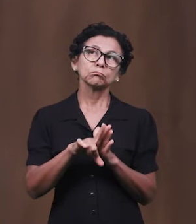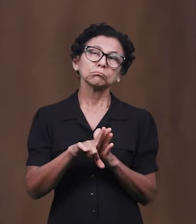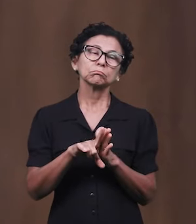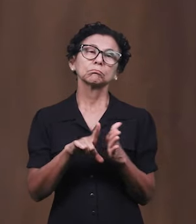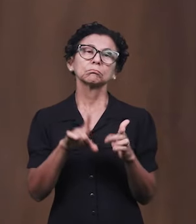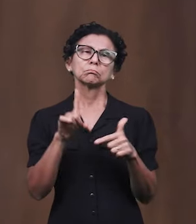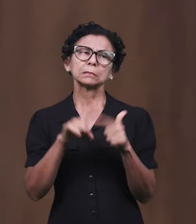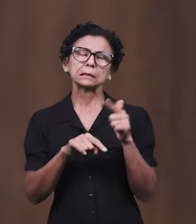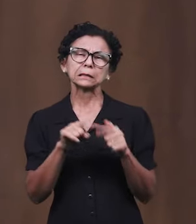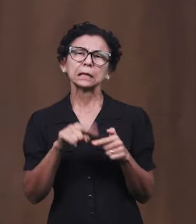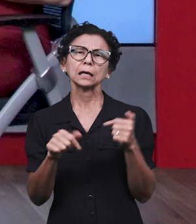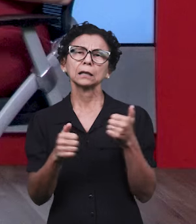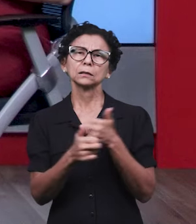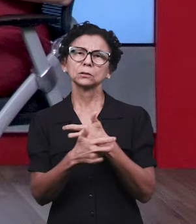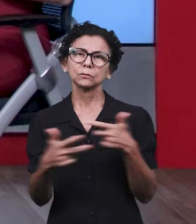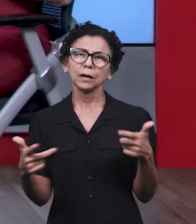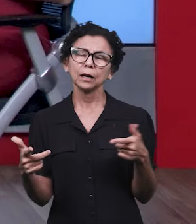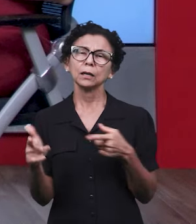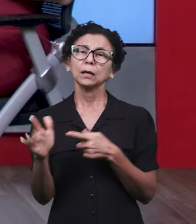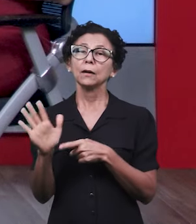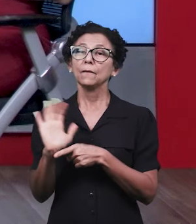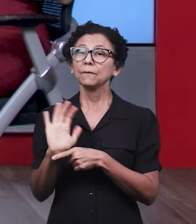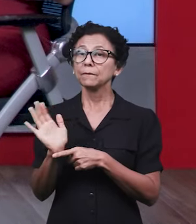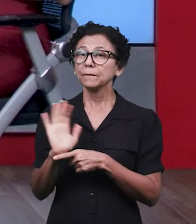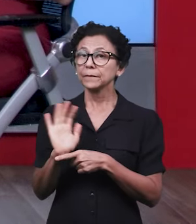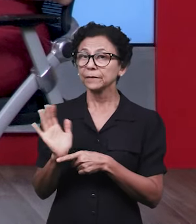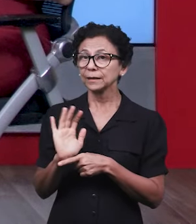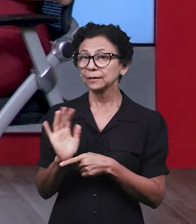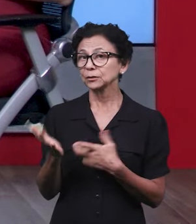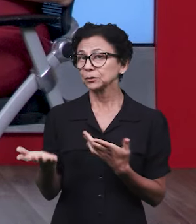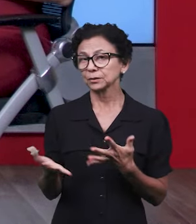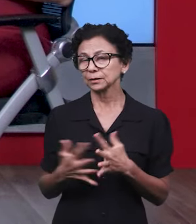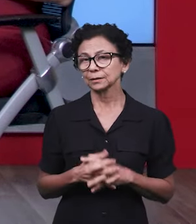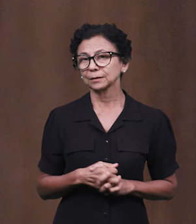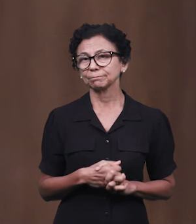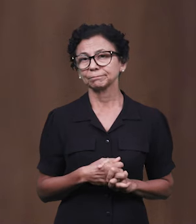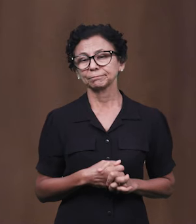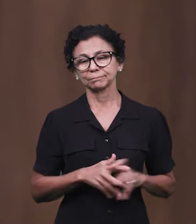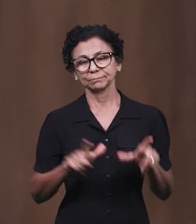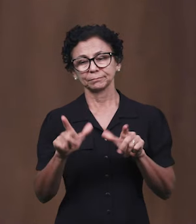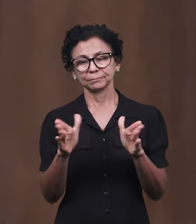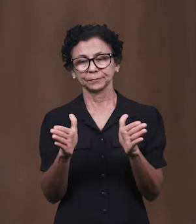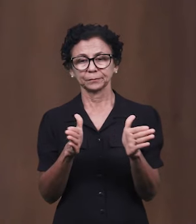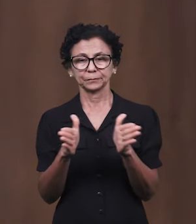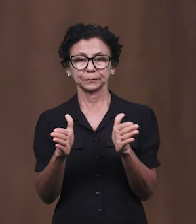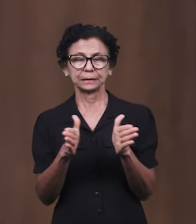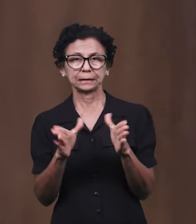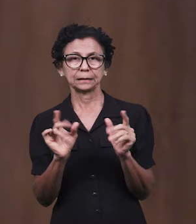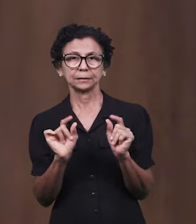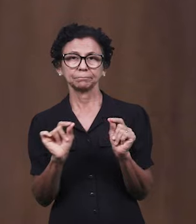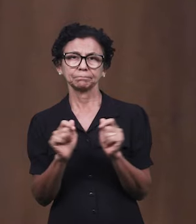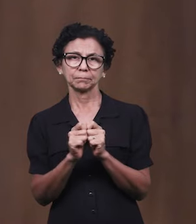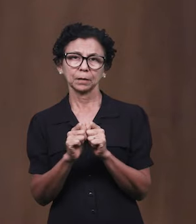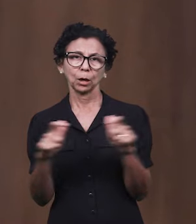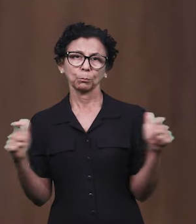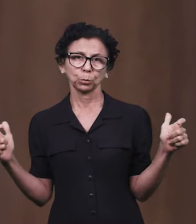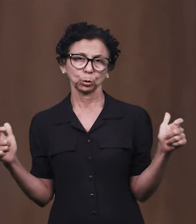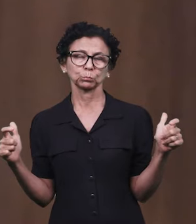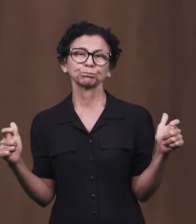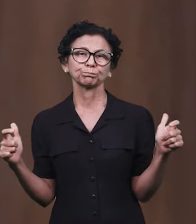né, com informações. O trabalho de acessibilidade, ele abrange